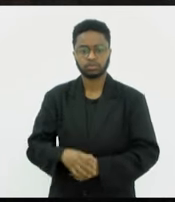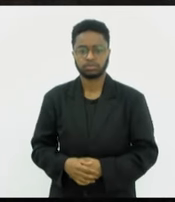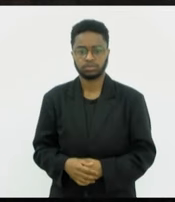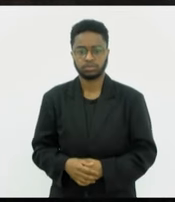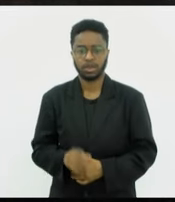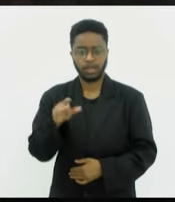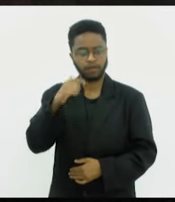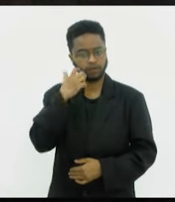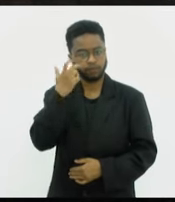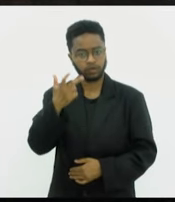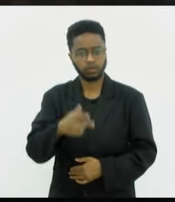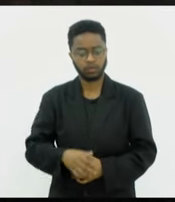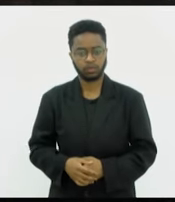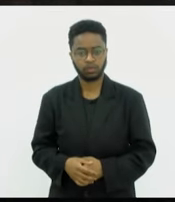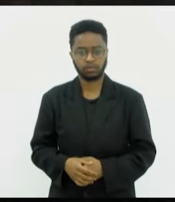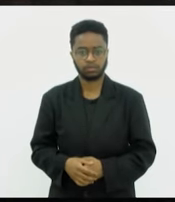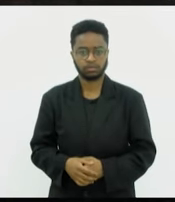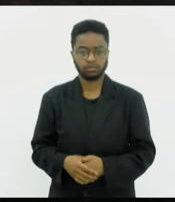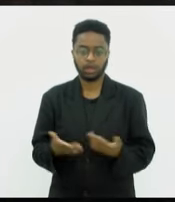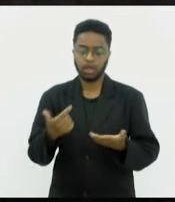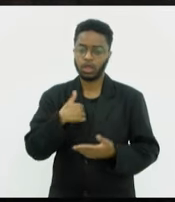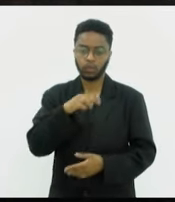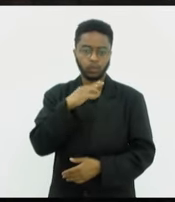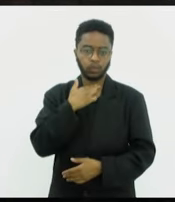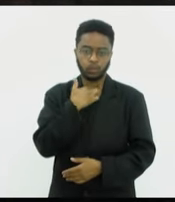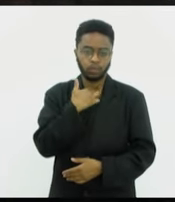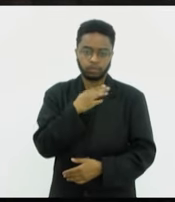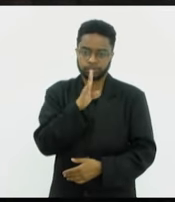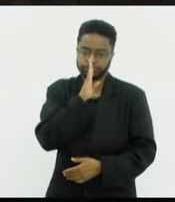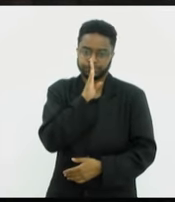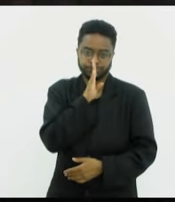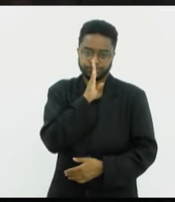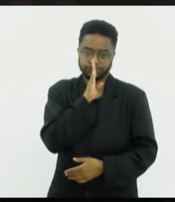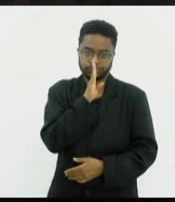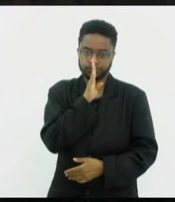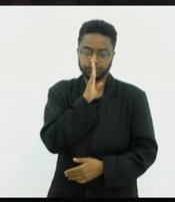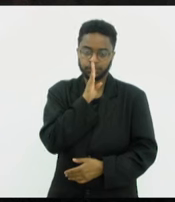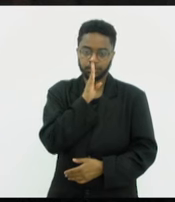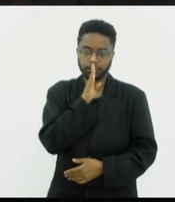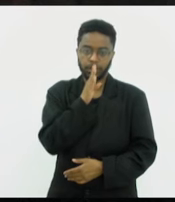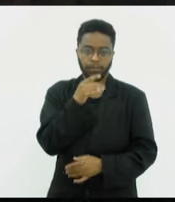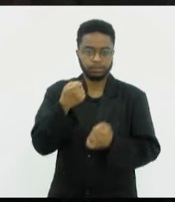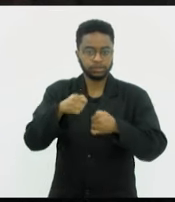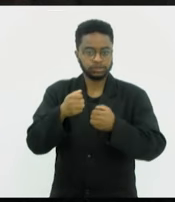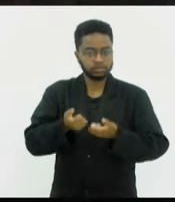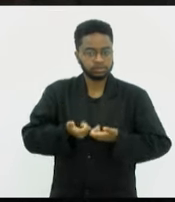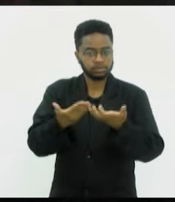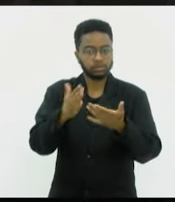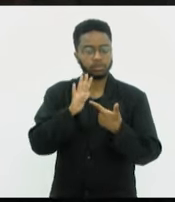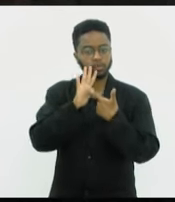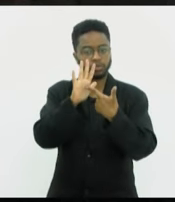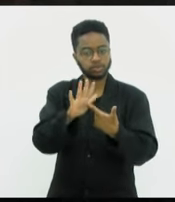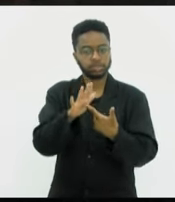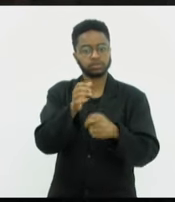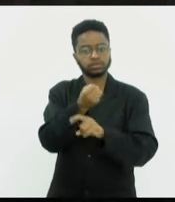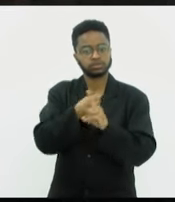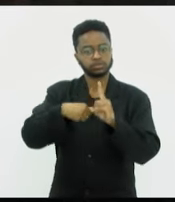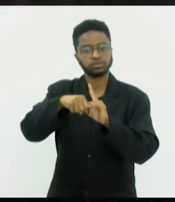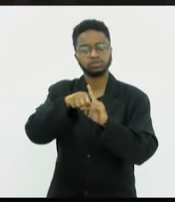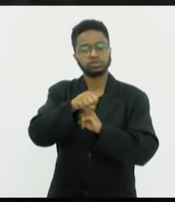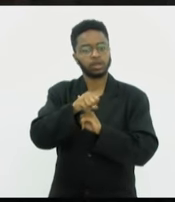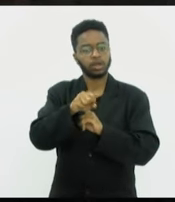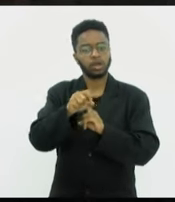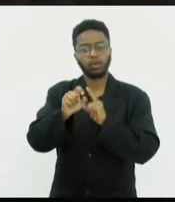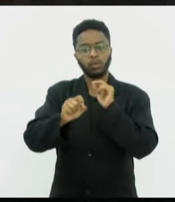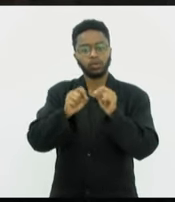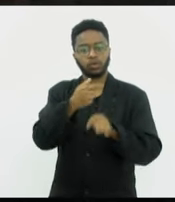Uma vergonha. Eu não podia deixar de subir na tribuna para poder expor à sociedade essa canalice feita pelo